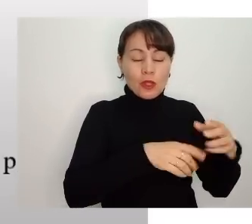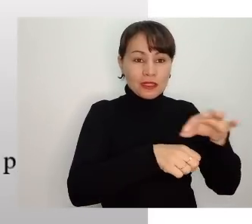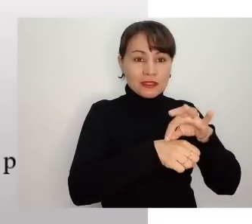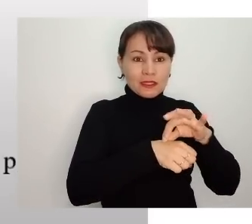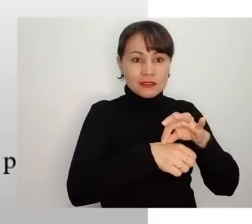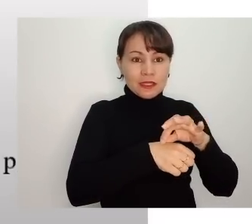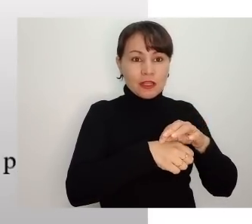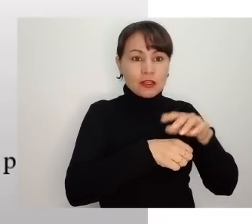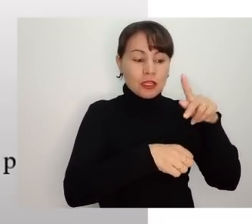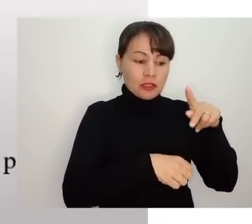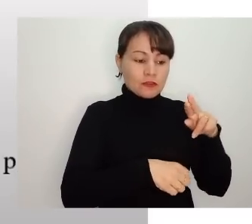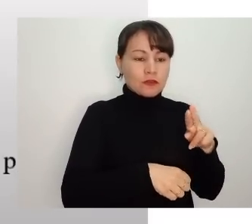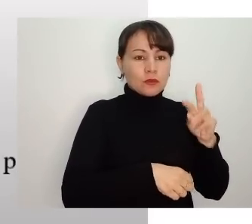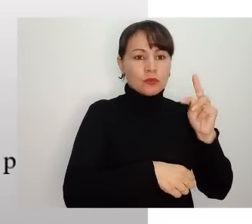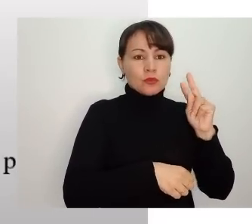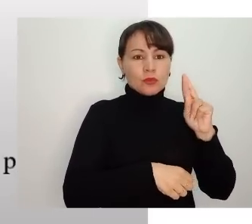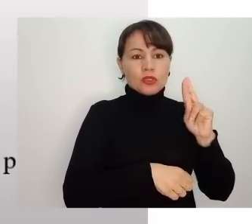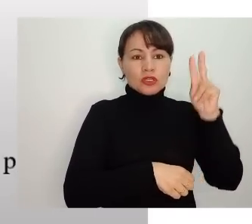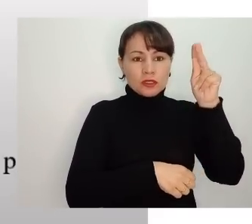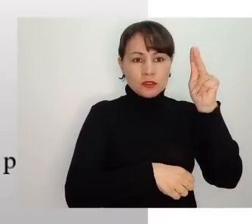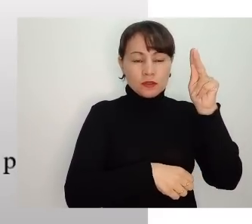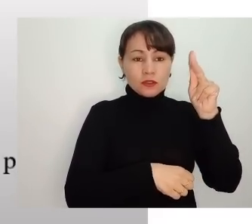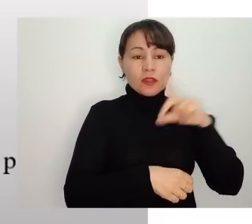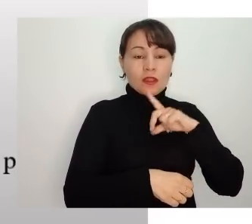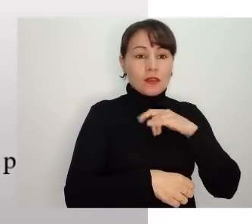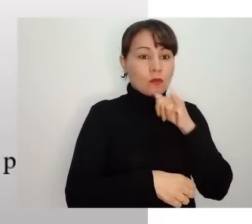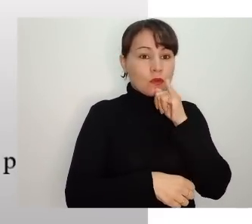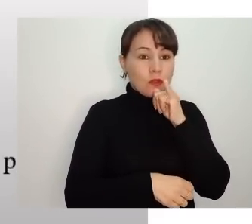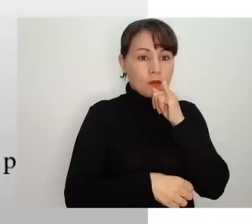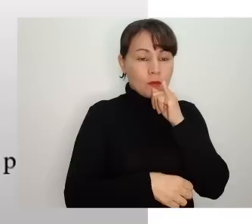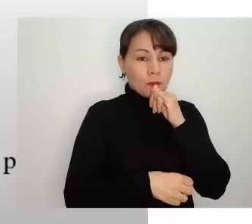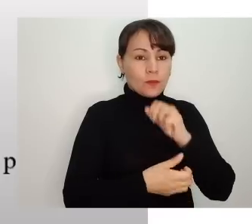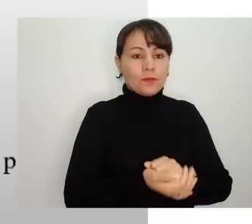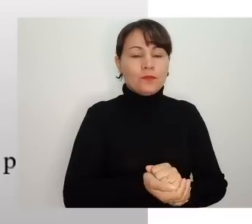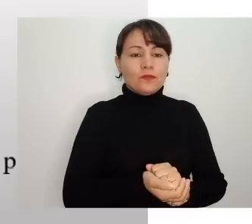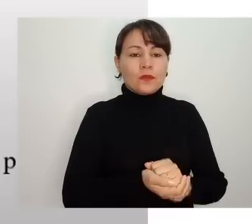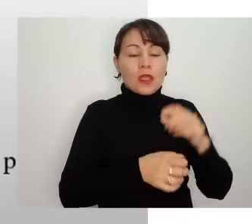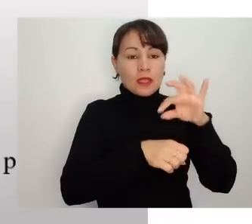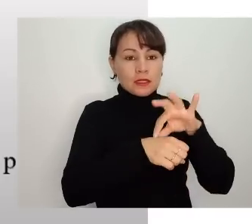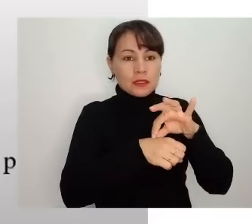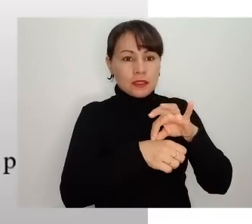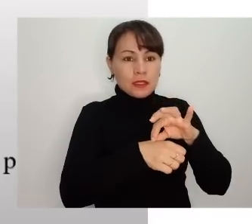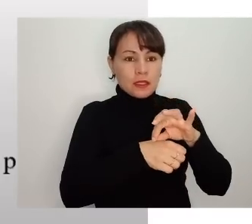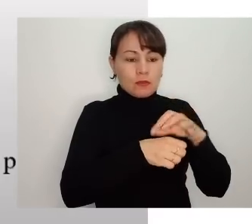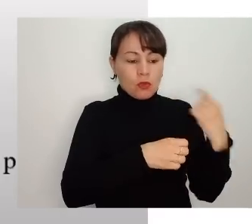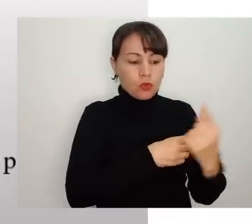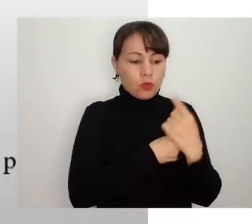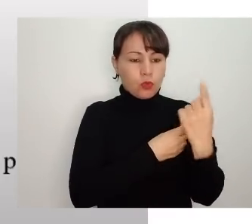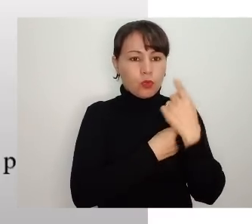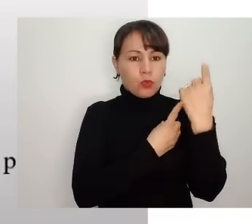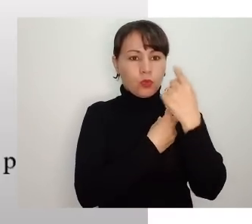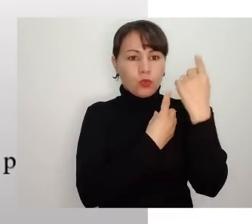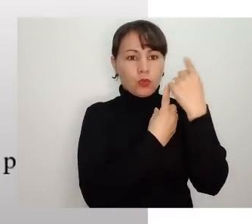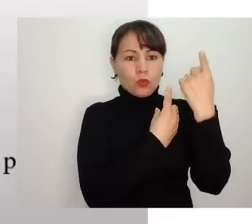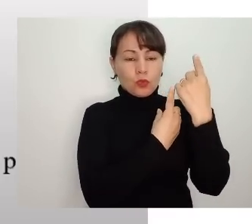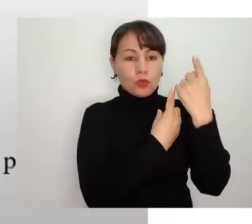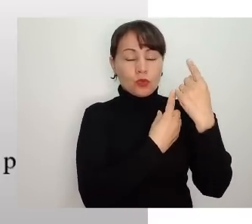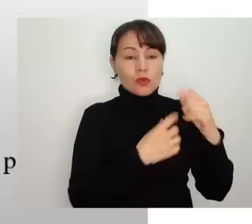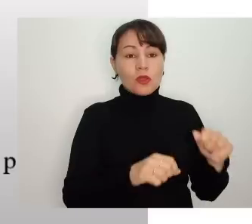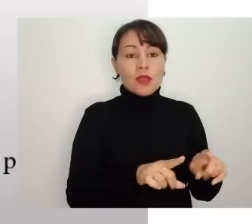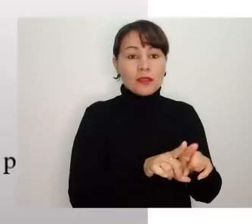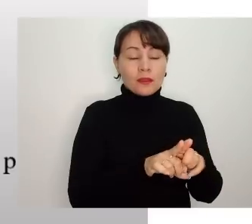glutamatérgicos nas células de Purkinje, então aqui nós temos um exemplo. Nós temos as células